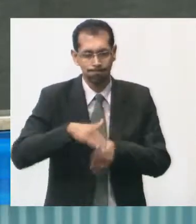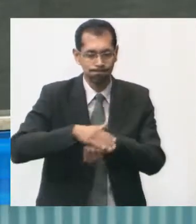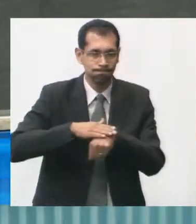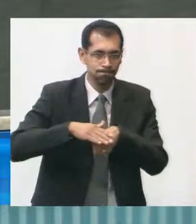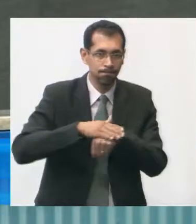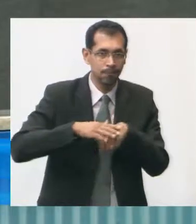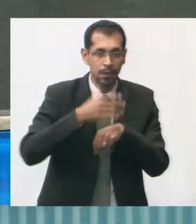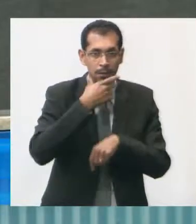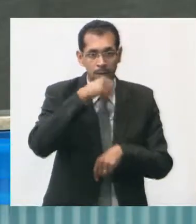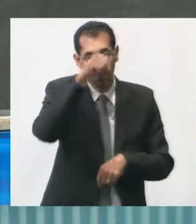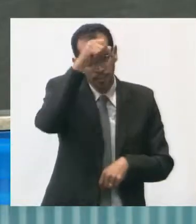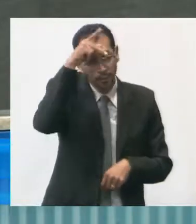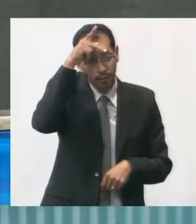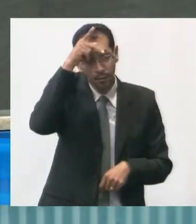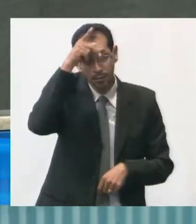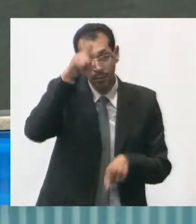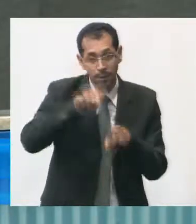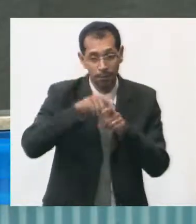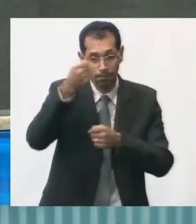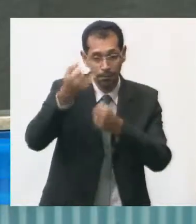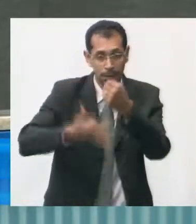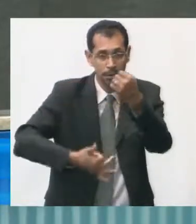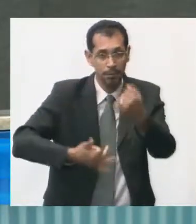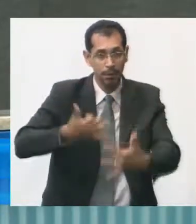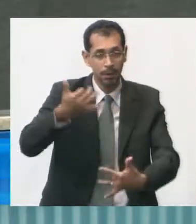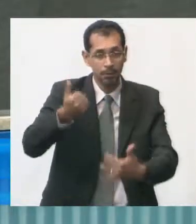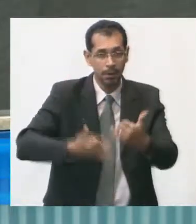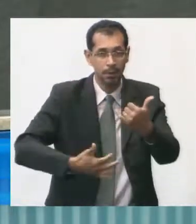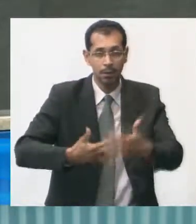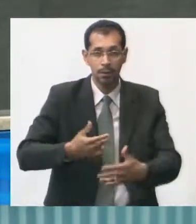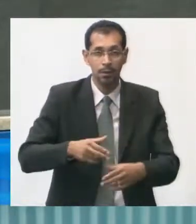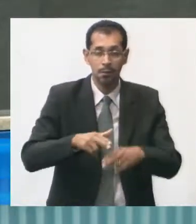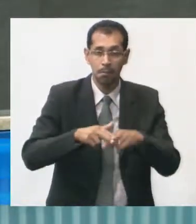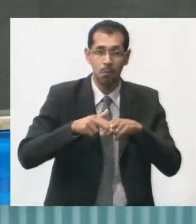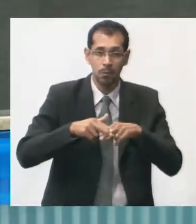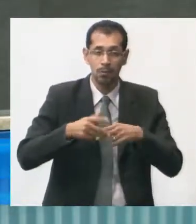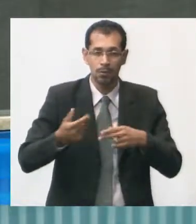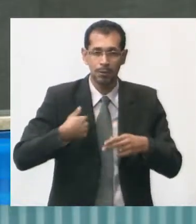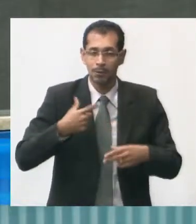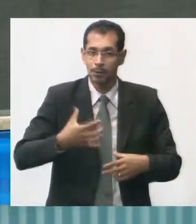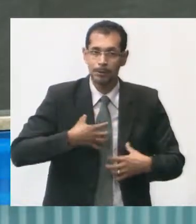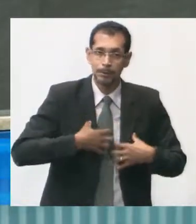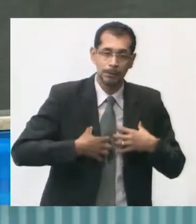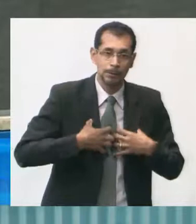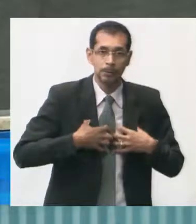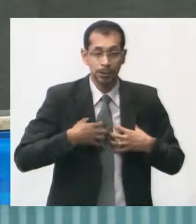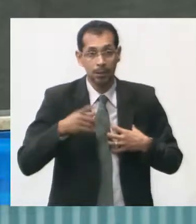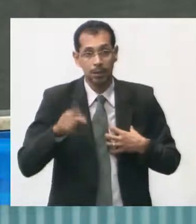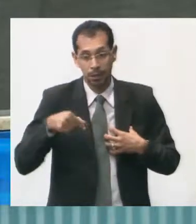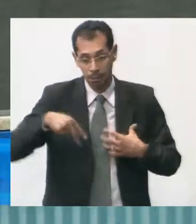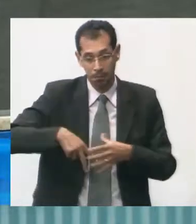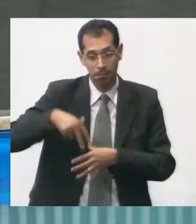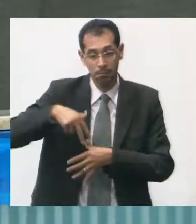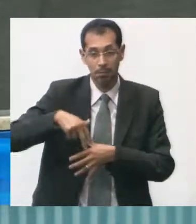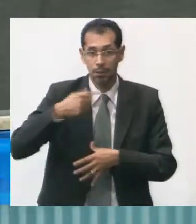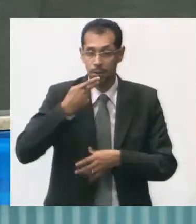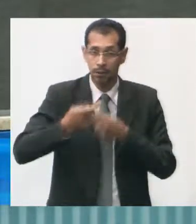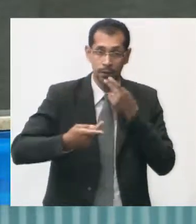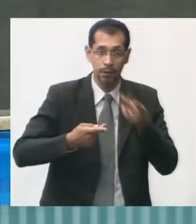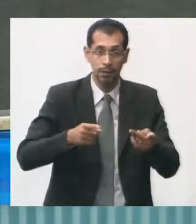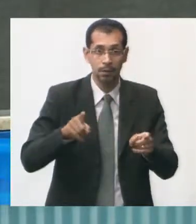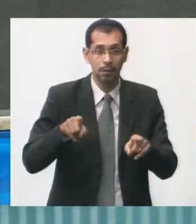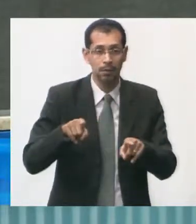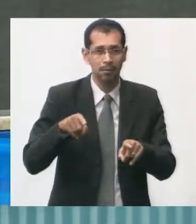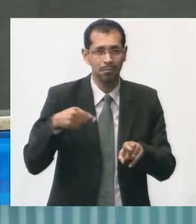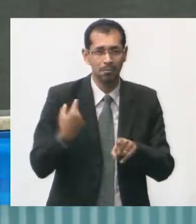e explicando para ele o motivo da minha indignação aqui nessa casa, porque já vem já